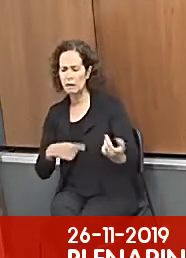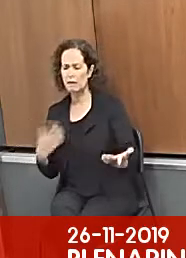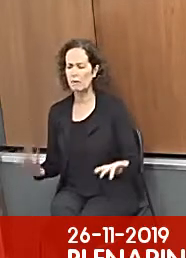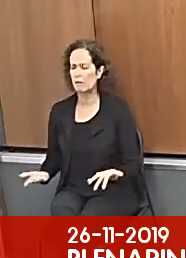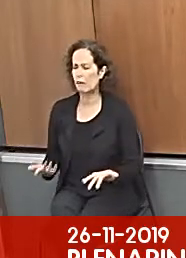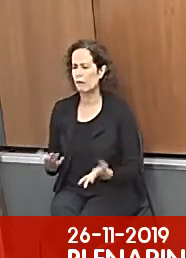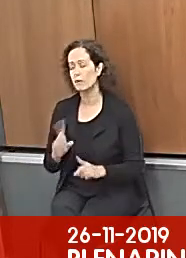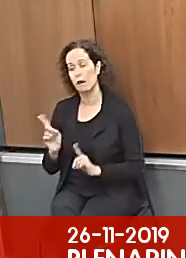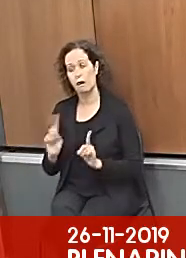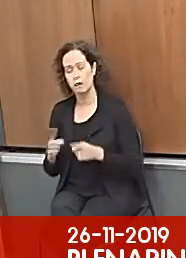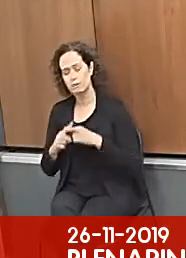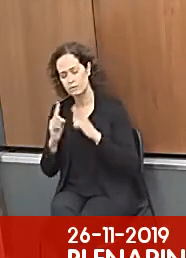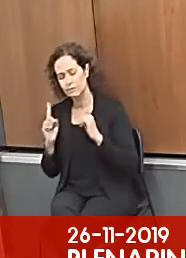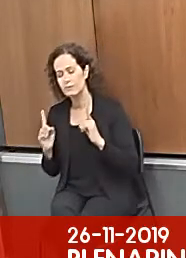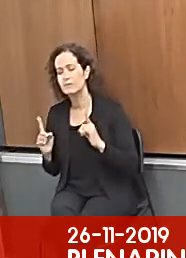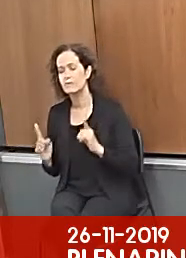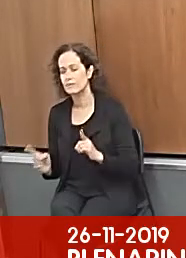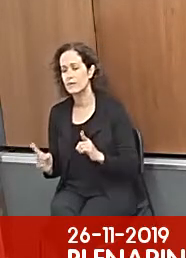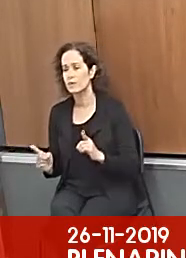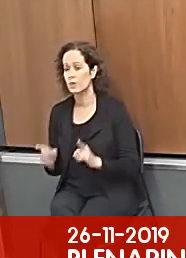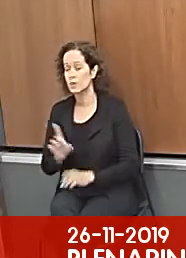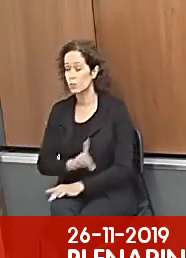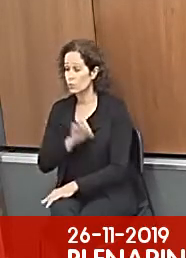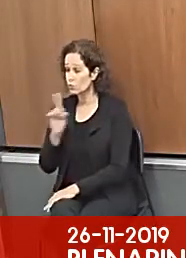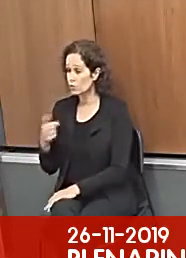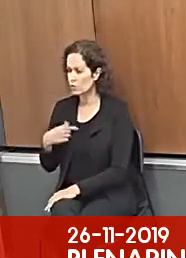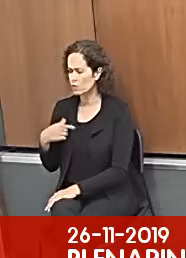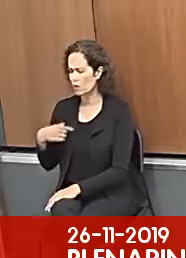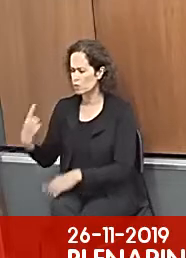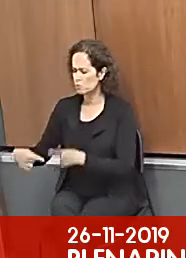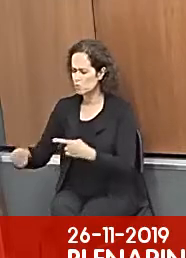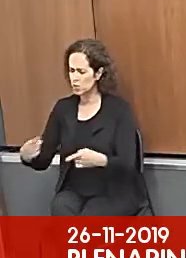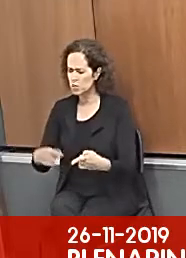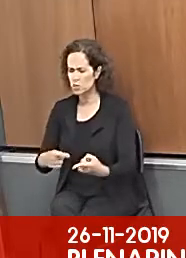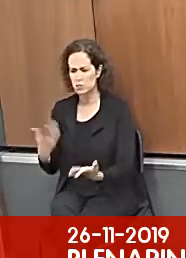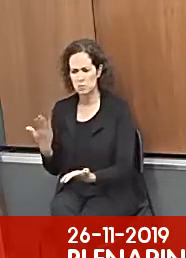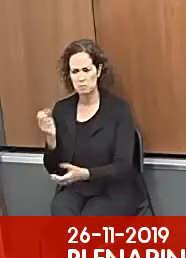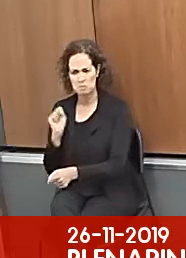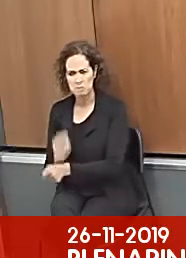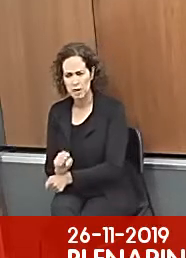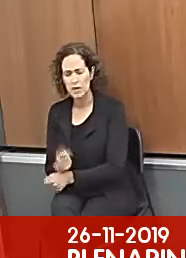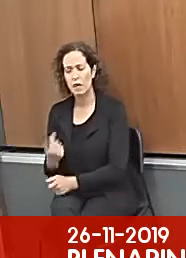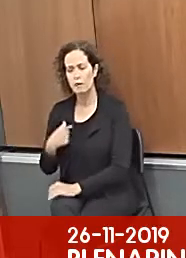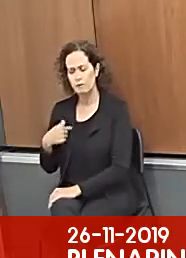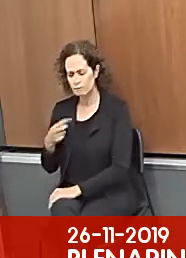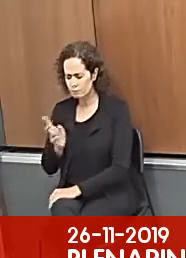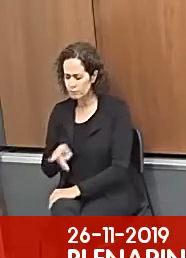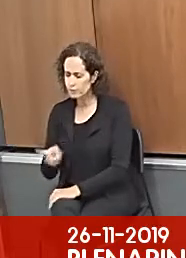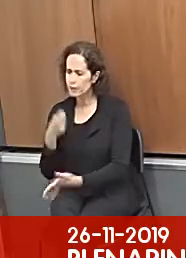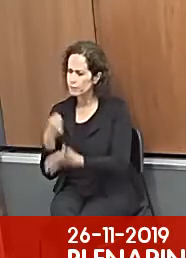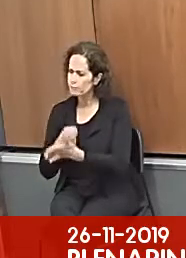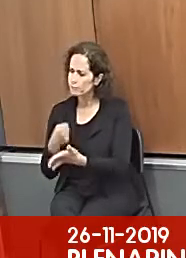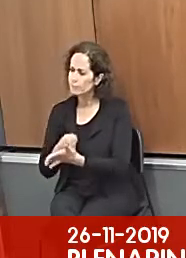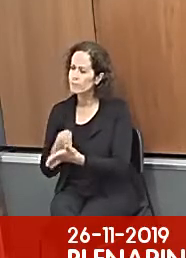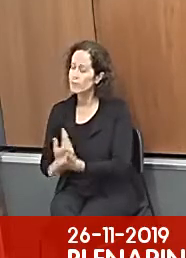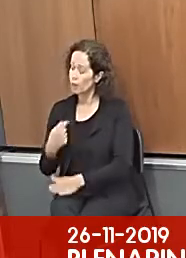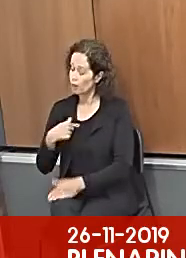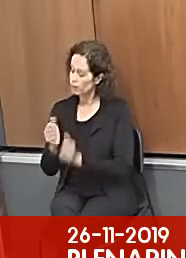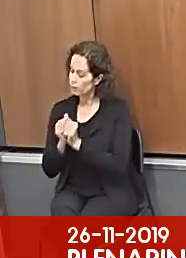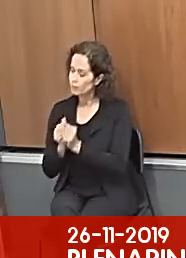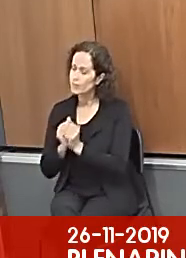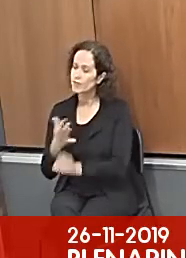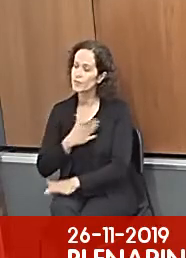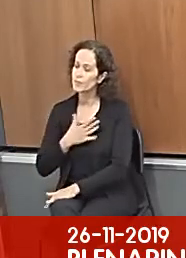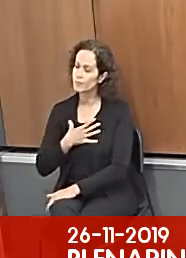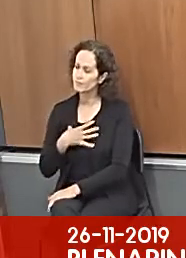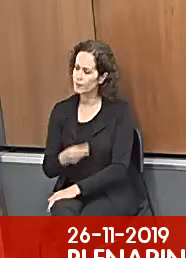é. A causa, o dia que eu deixar de ser político, continuarei defendendo com unhas e dentes. Eu e meu filho,